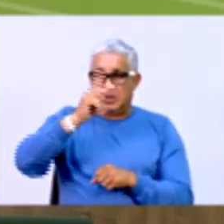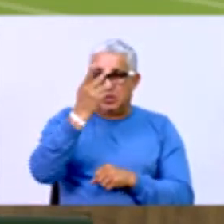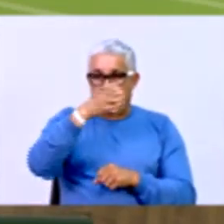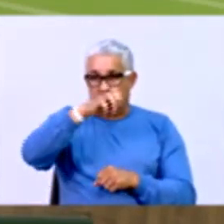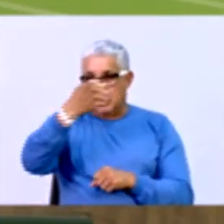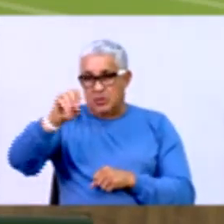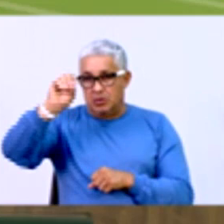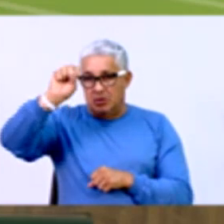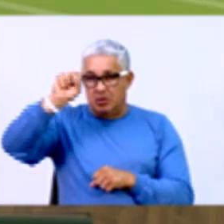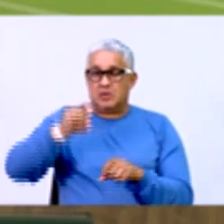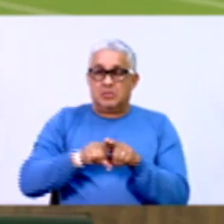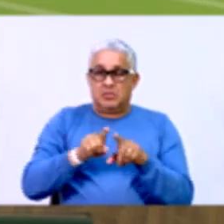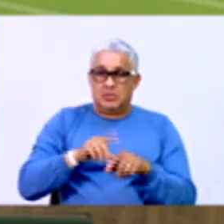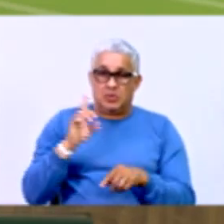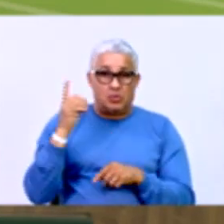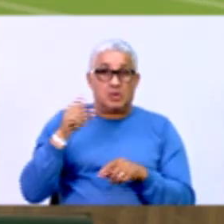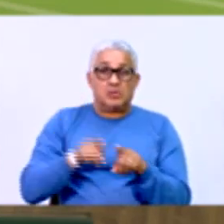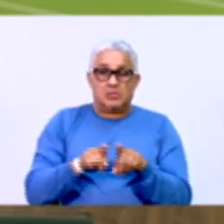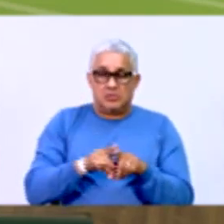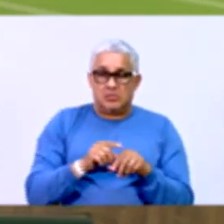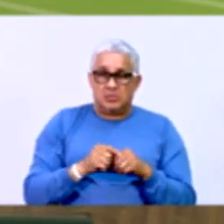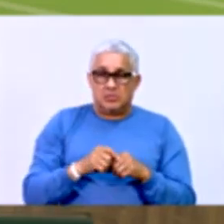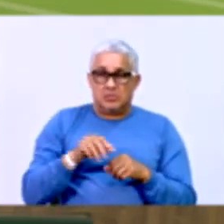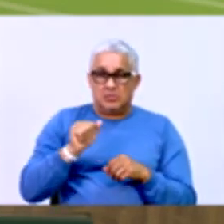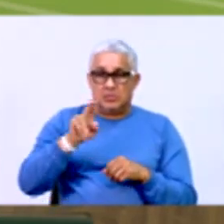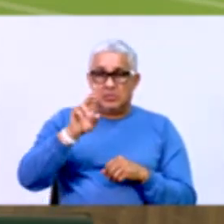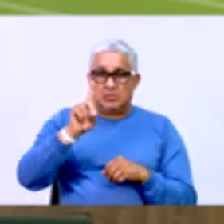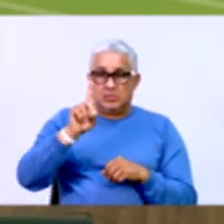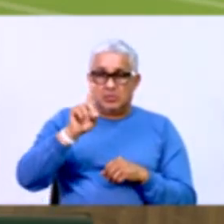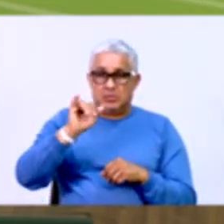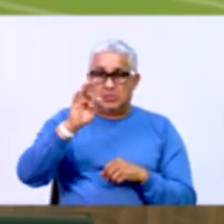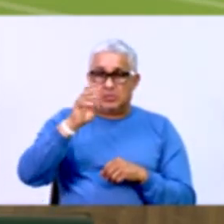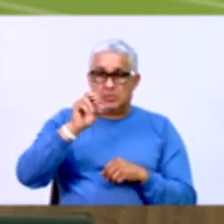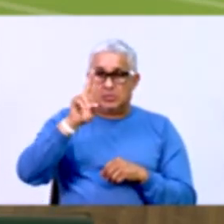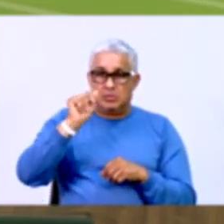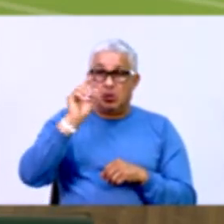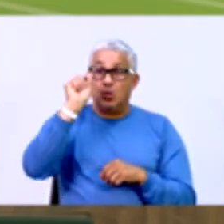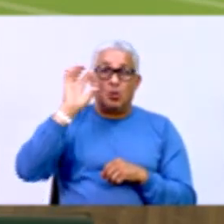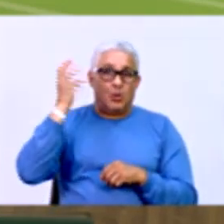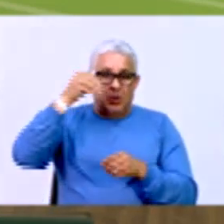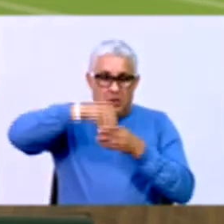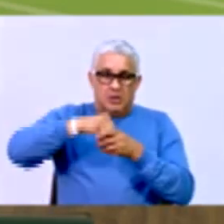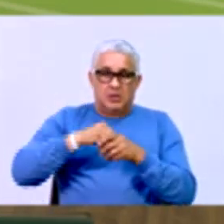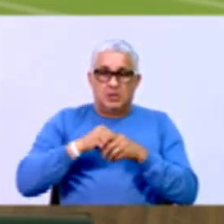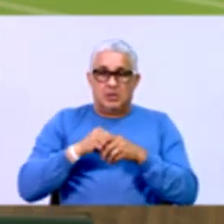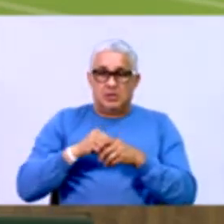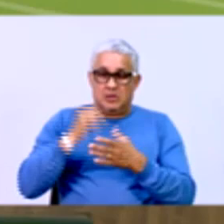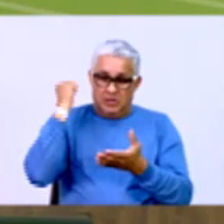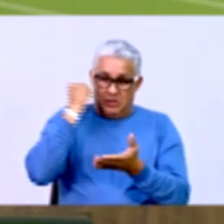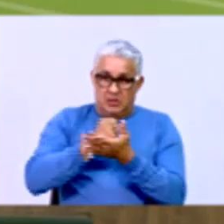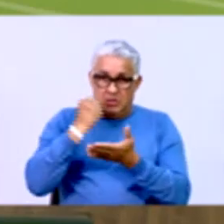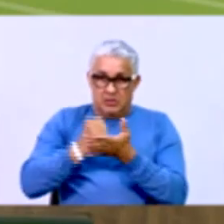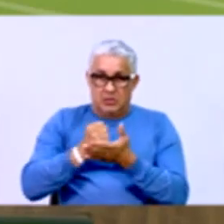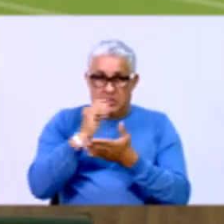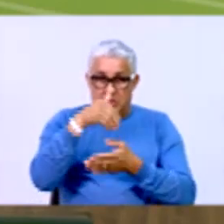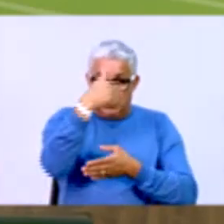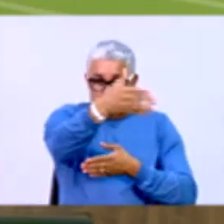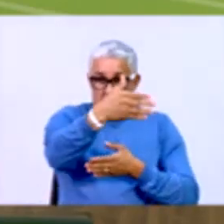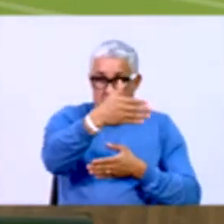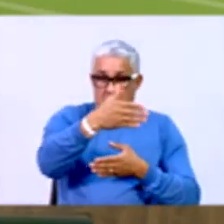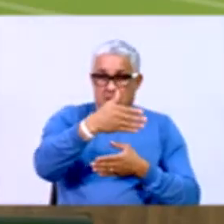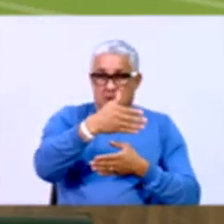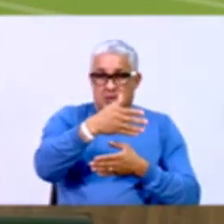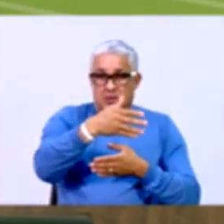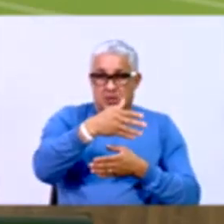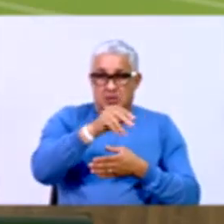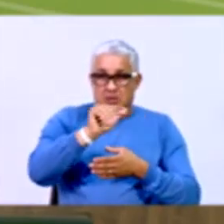ano, mas é isso, né? A auditoria é saber o que está acontecendo. E quando contrataram uma auditoria externa, é o que está acontecendo com a nossa